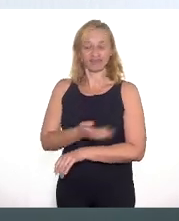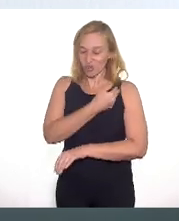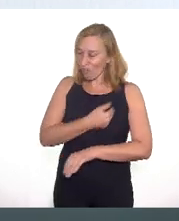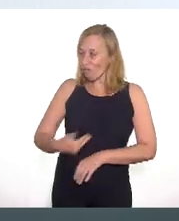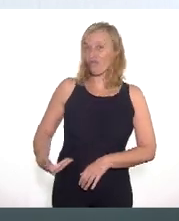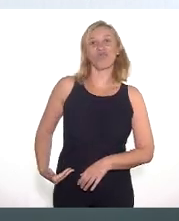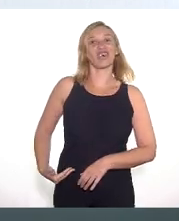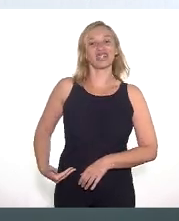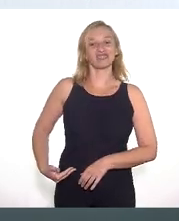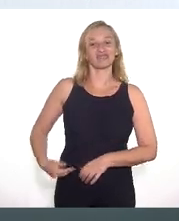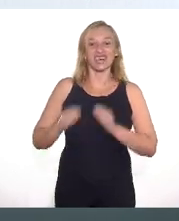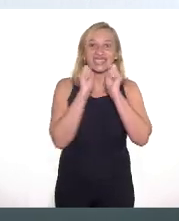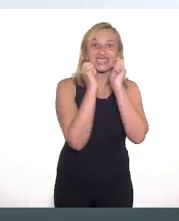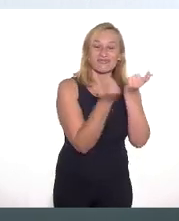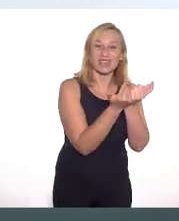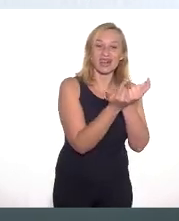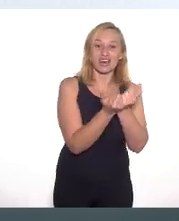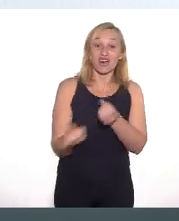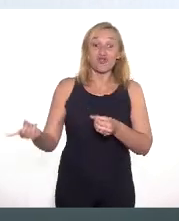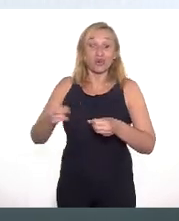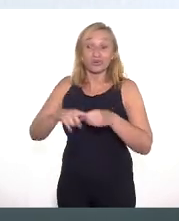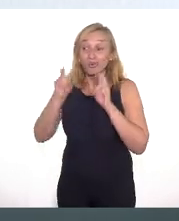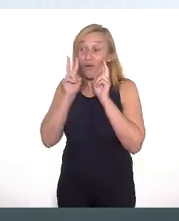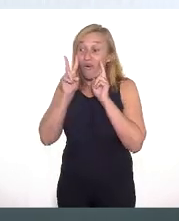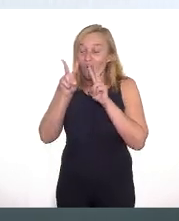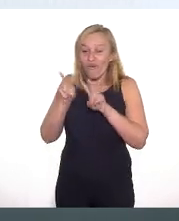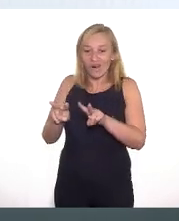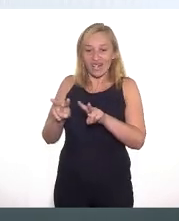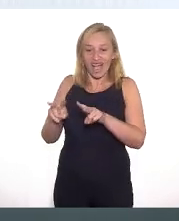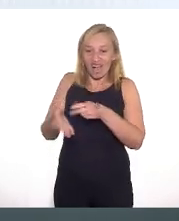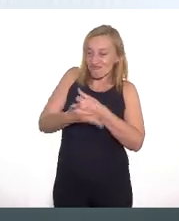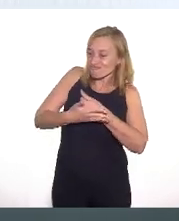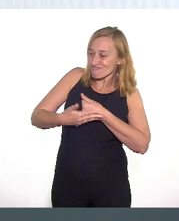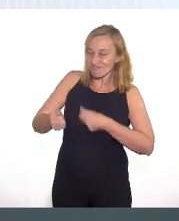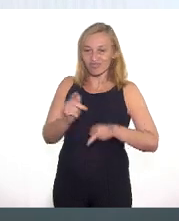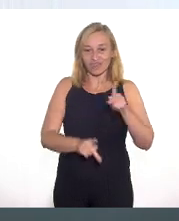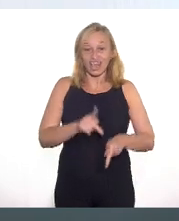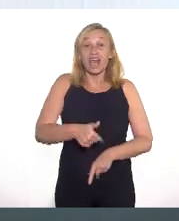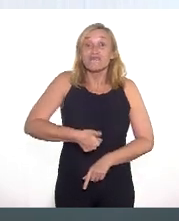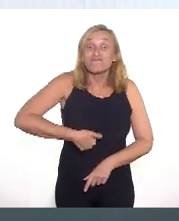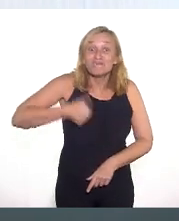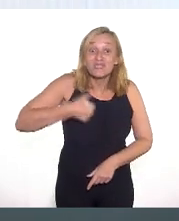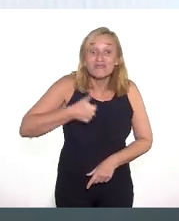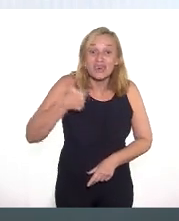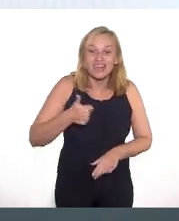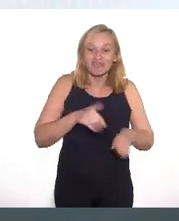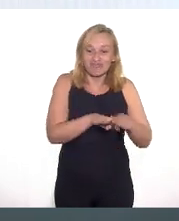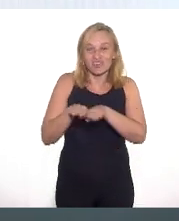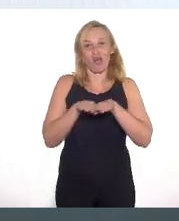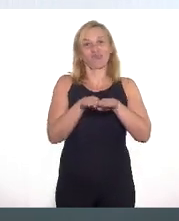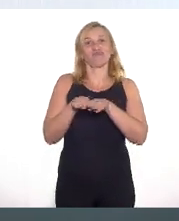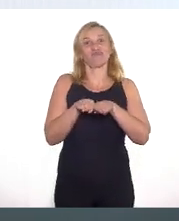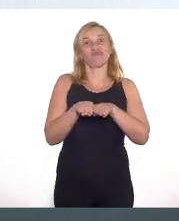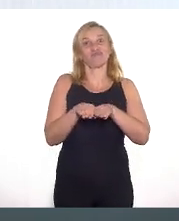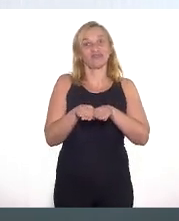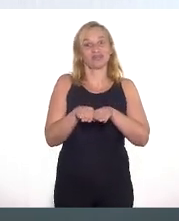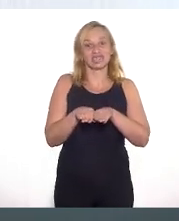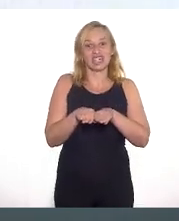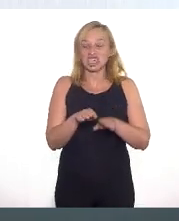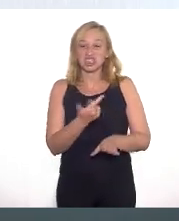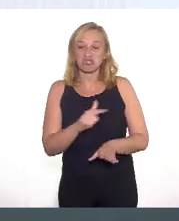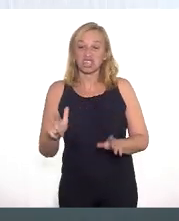governo, a Assembleia, voltou a olhar para a nossa população, primeiro, de uma maneira igualitária. Aqui não